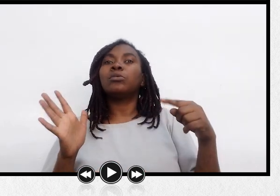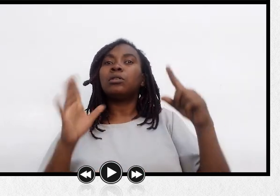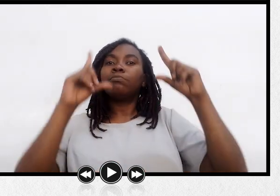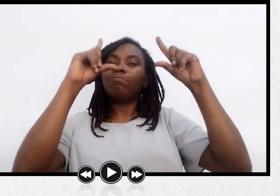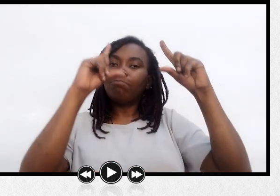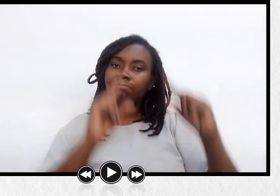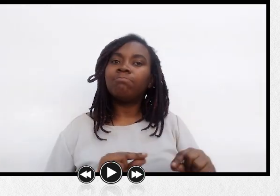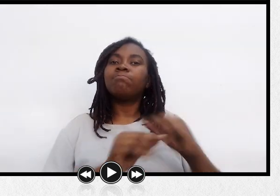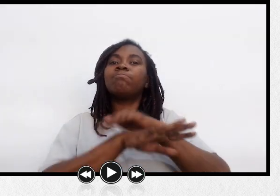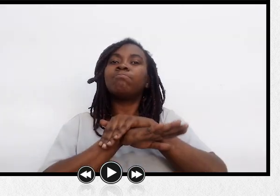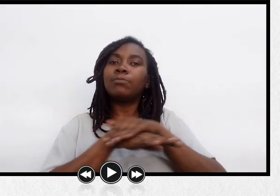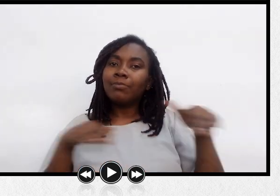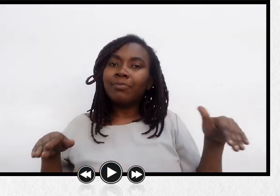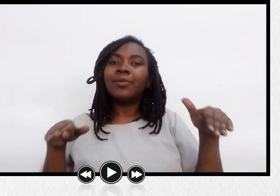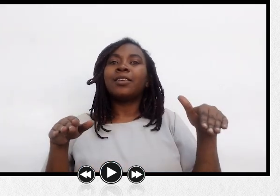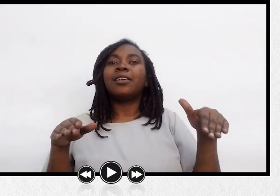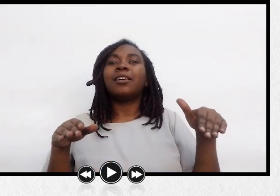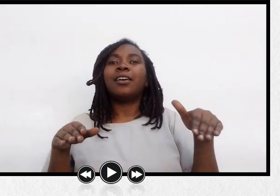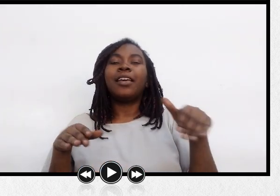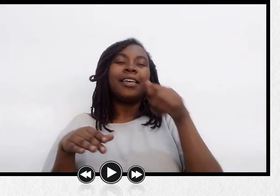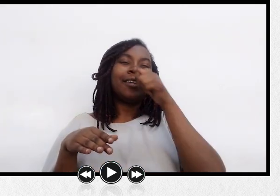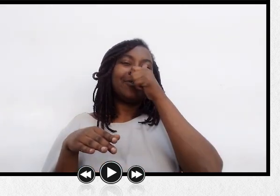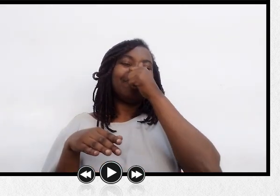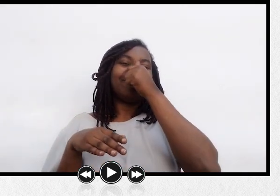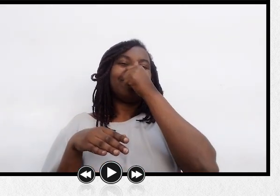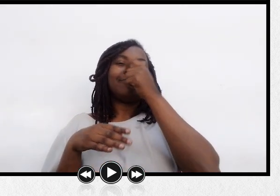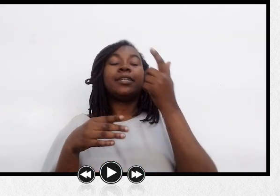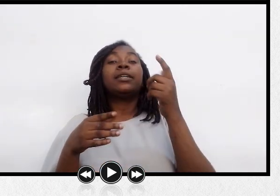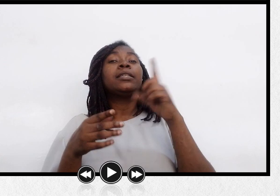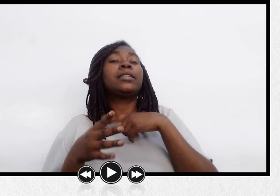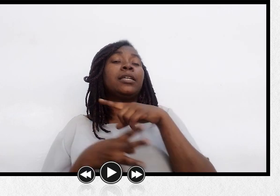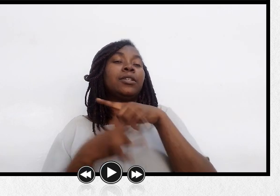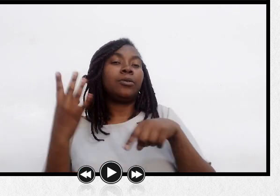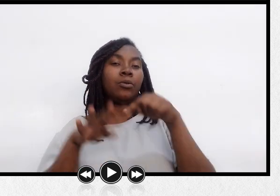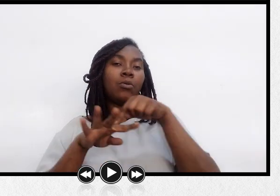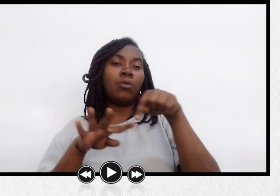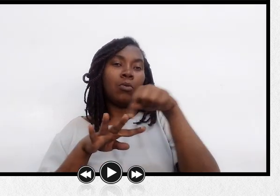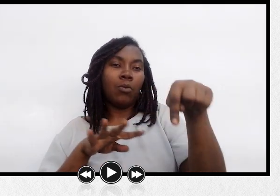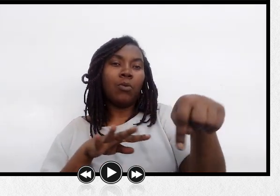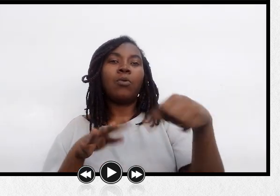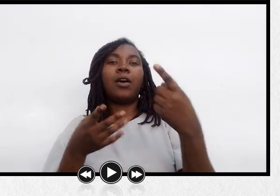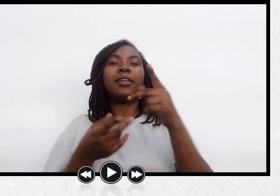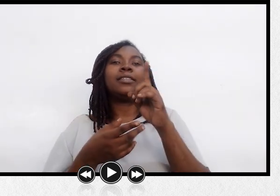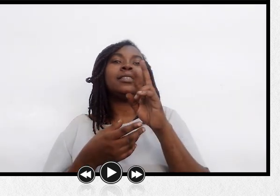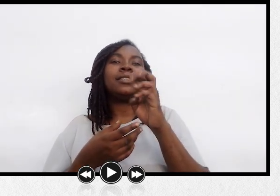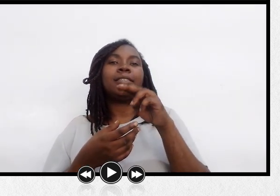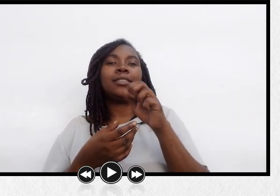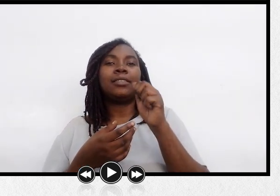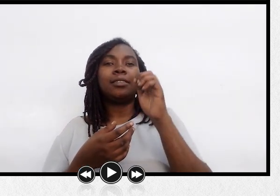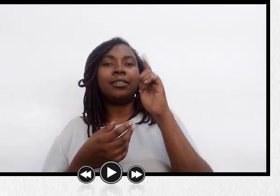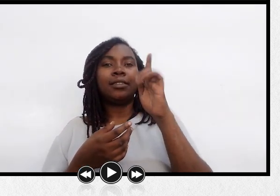esgotamento sanitário, porque o saneamento ele envolve os 4 eixos, drenagem, resíduos sólidos, abastecimento